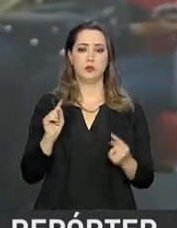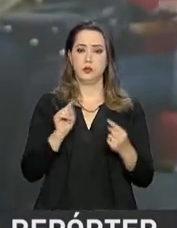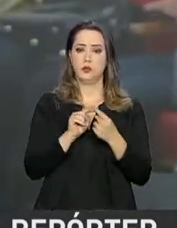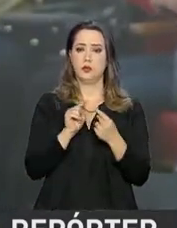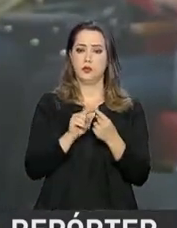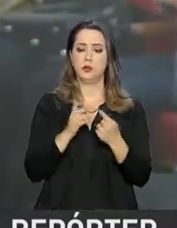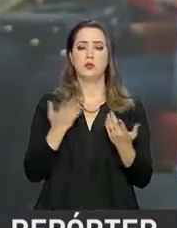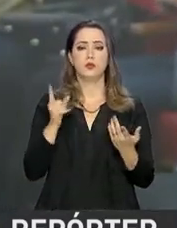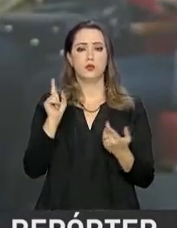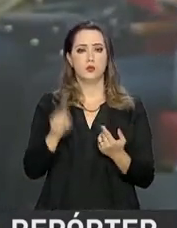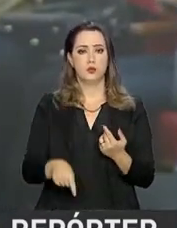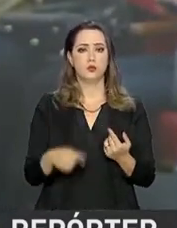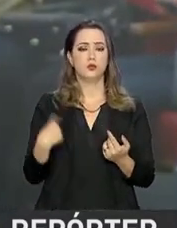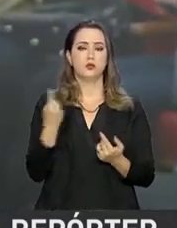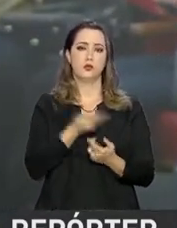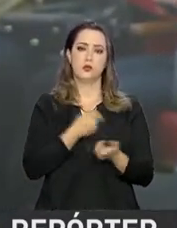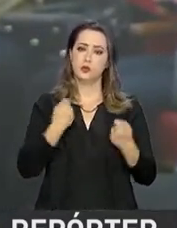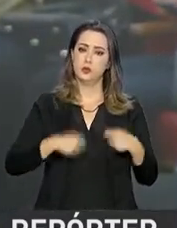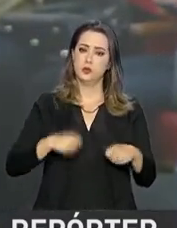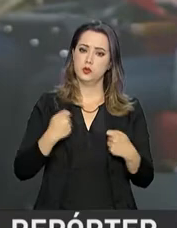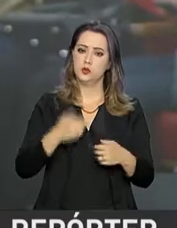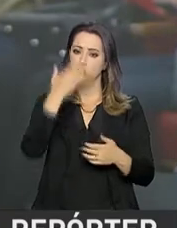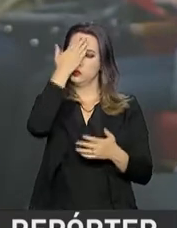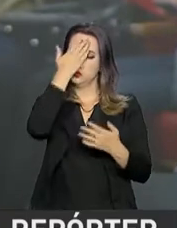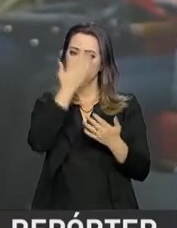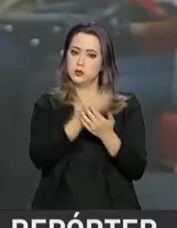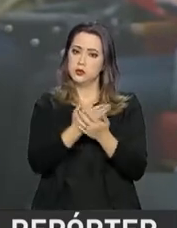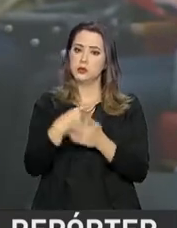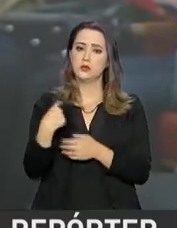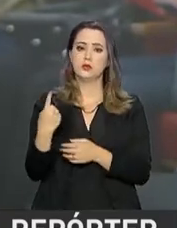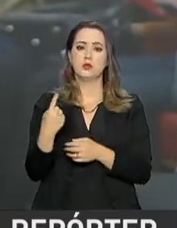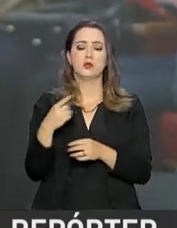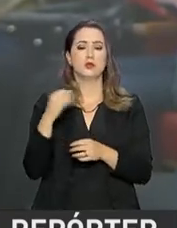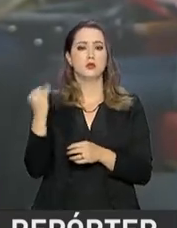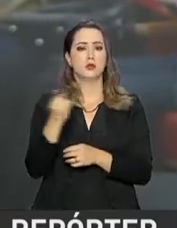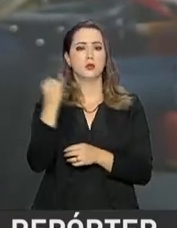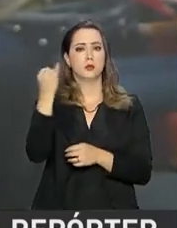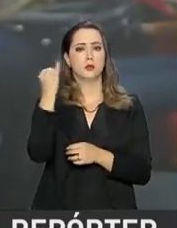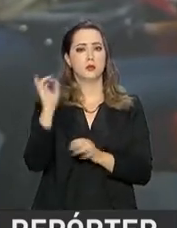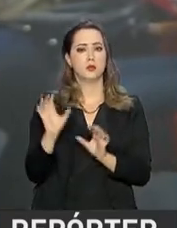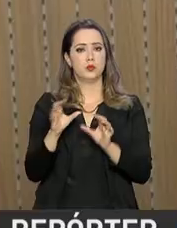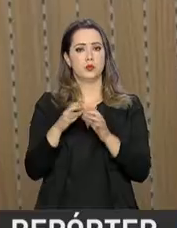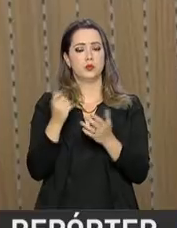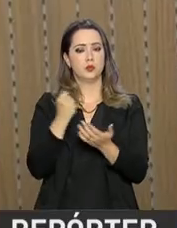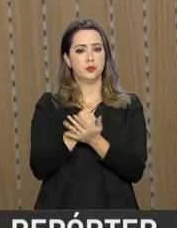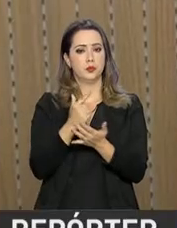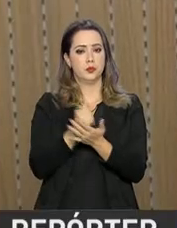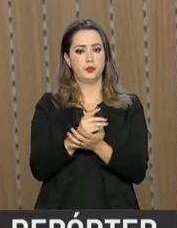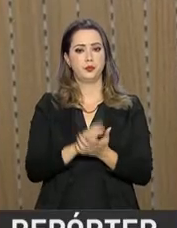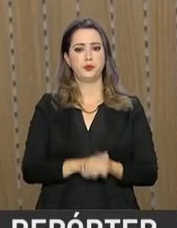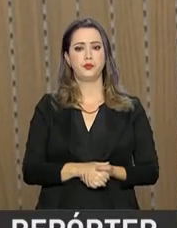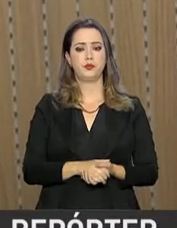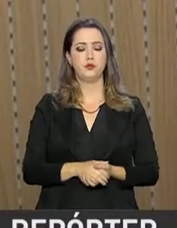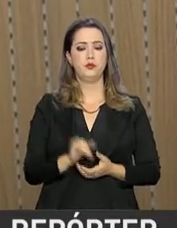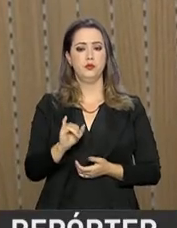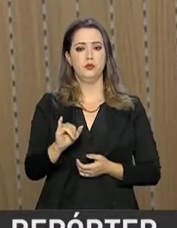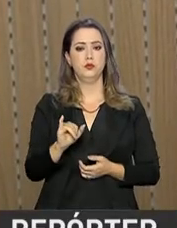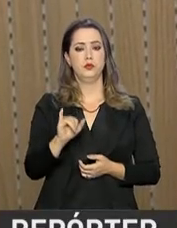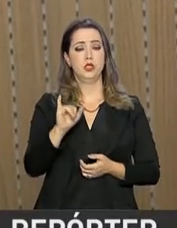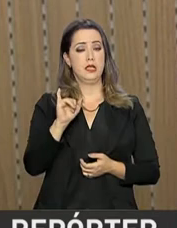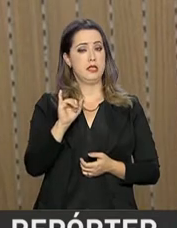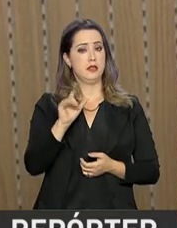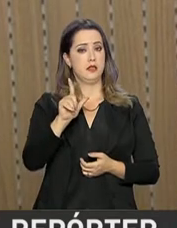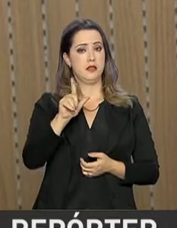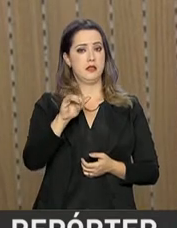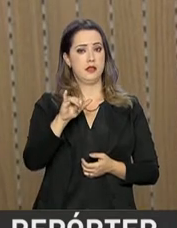objetivo é e é isso que a gente defende que a gente acredita que vai ser o norte da rede nacional de compras públicas se a licitação ela parte de